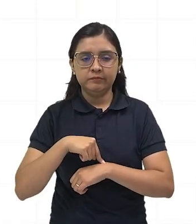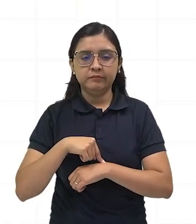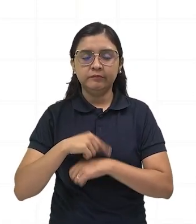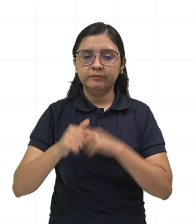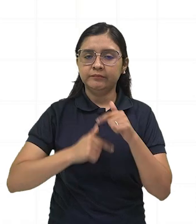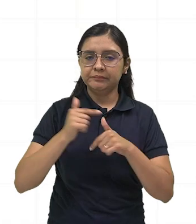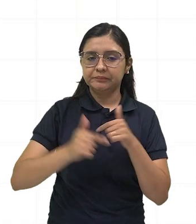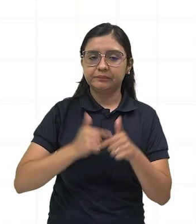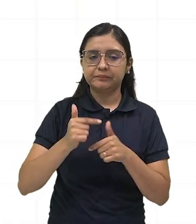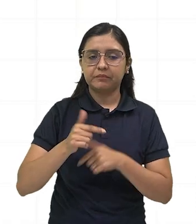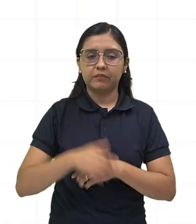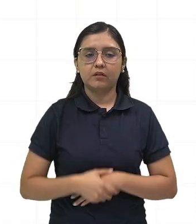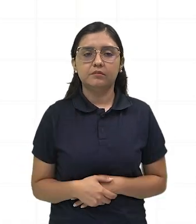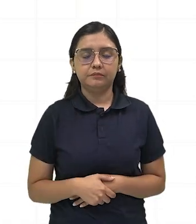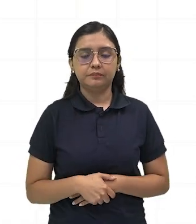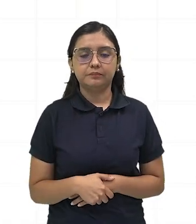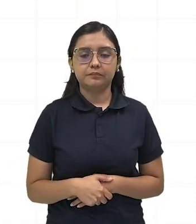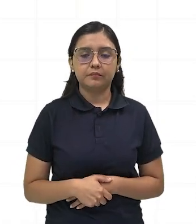são